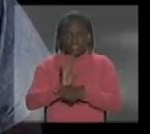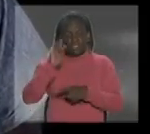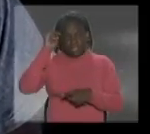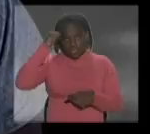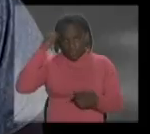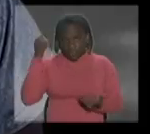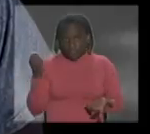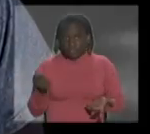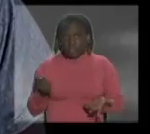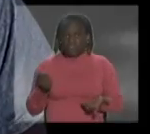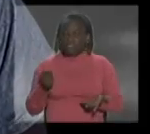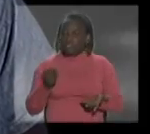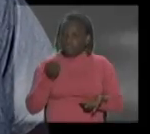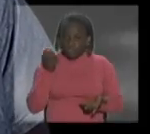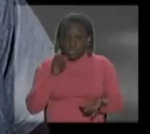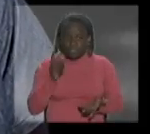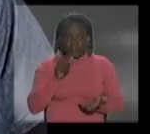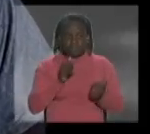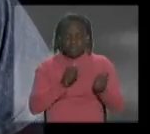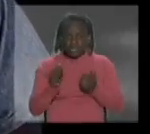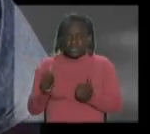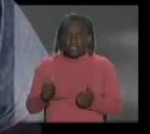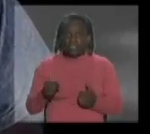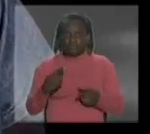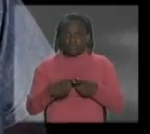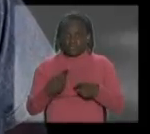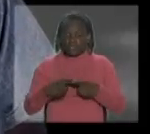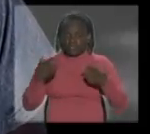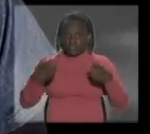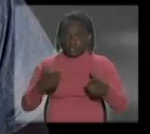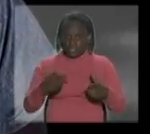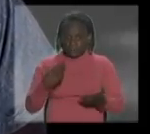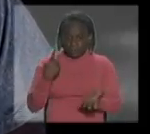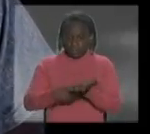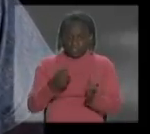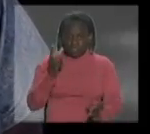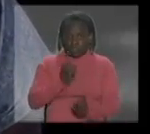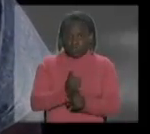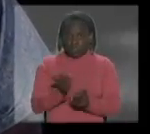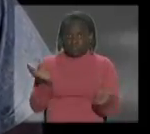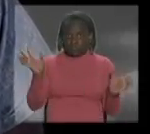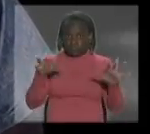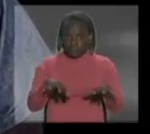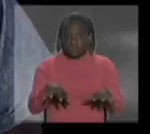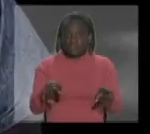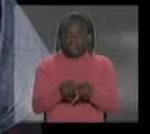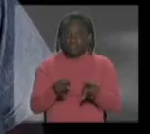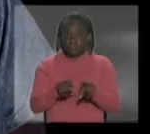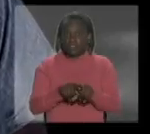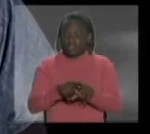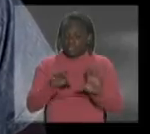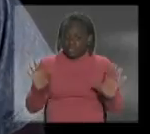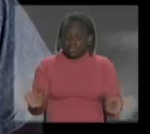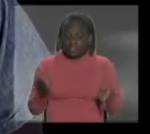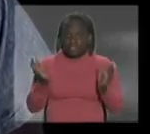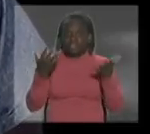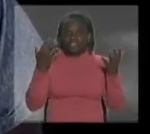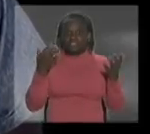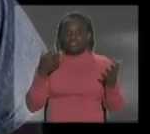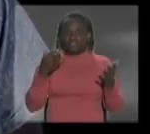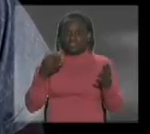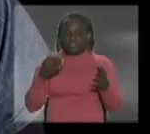ter realmente funcionado como um lugar de encontro, como o próprio nome diz, mas também de inspirar